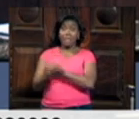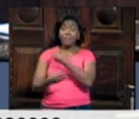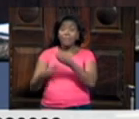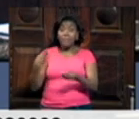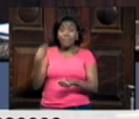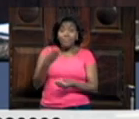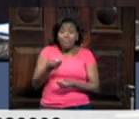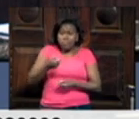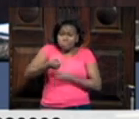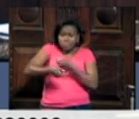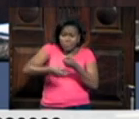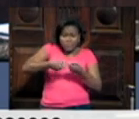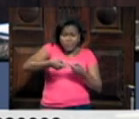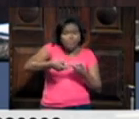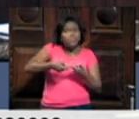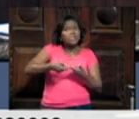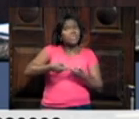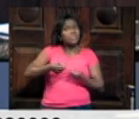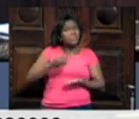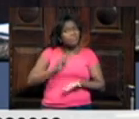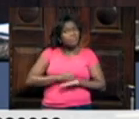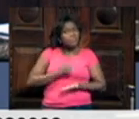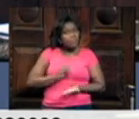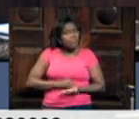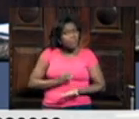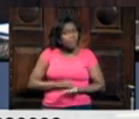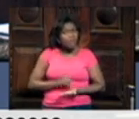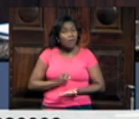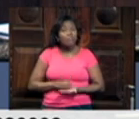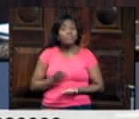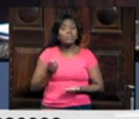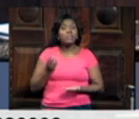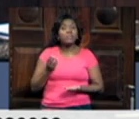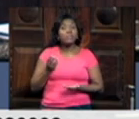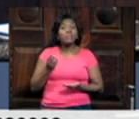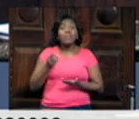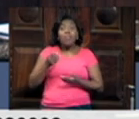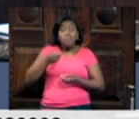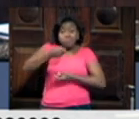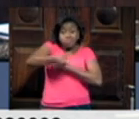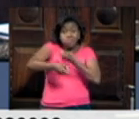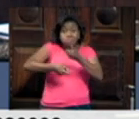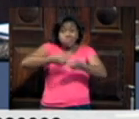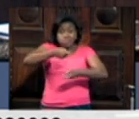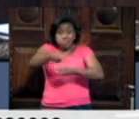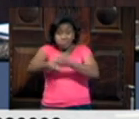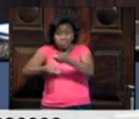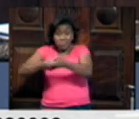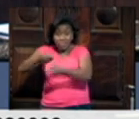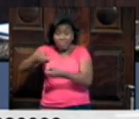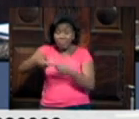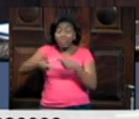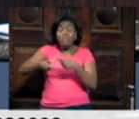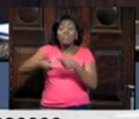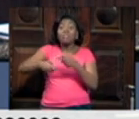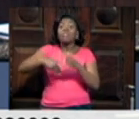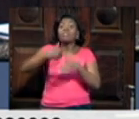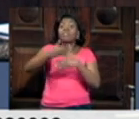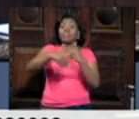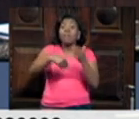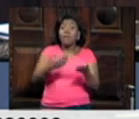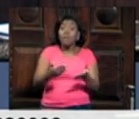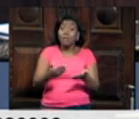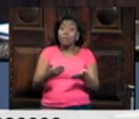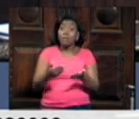faz, haja vista que, por conta desses benefícios fiscais, o resultado